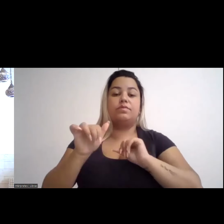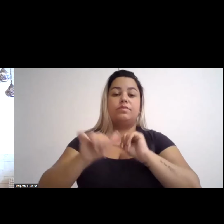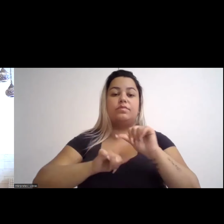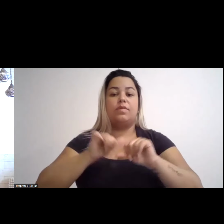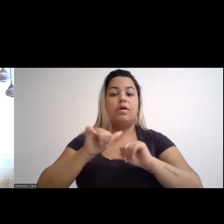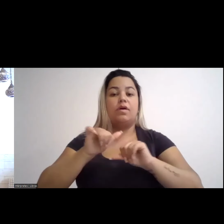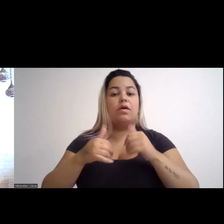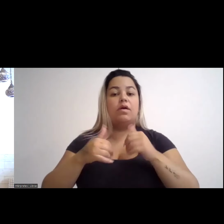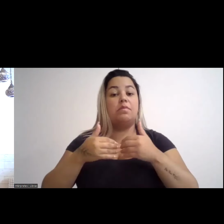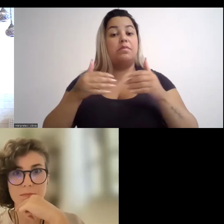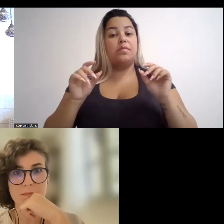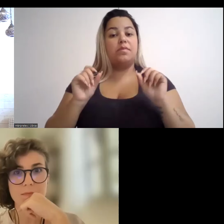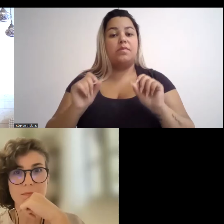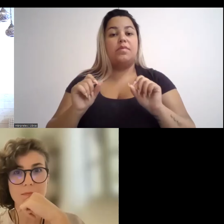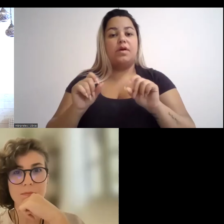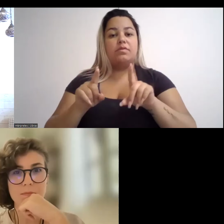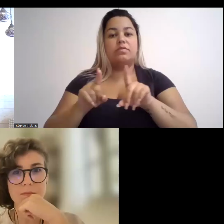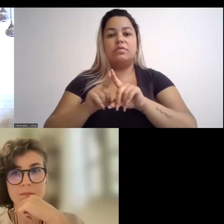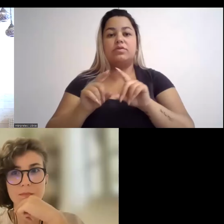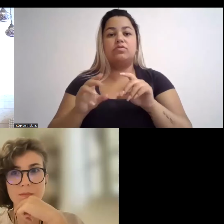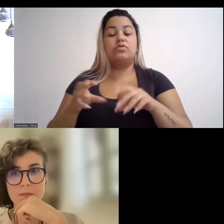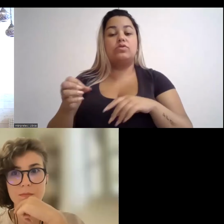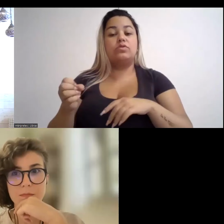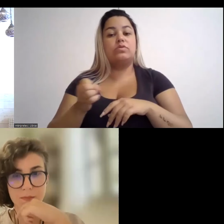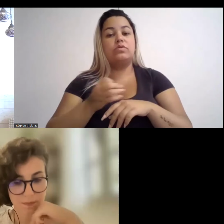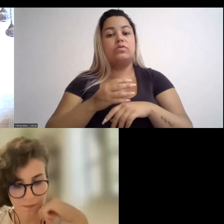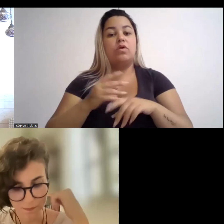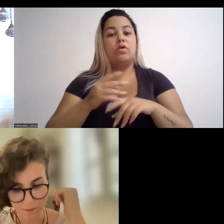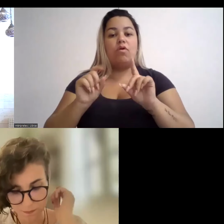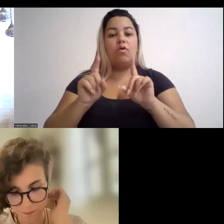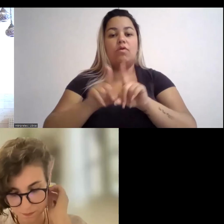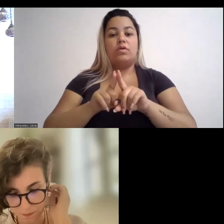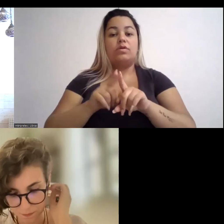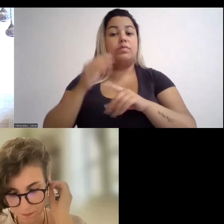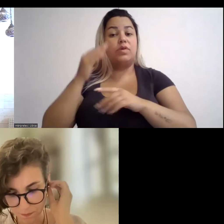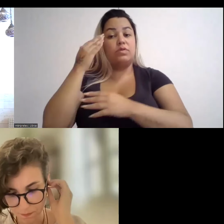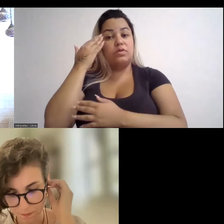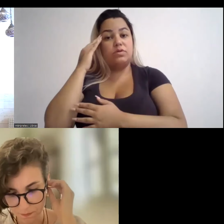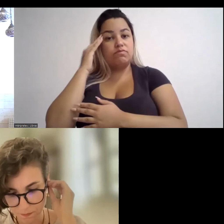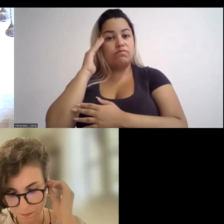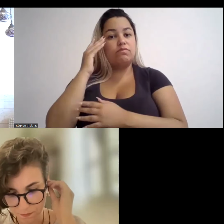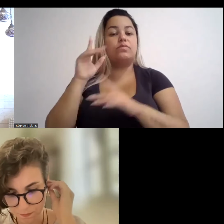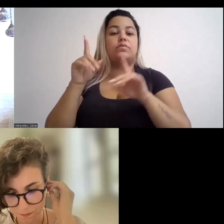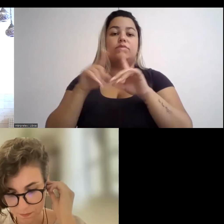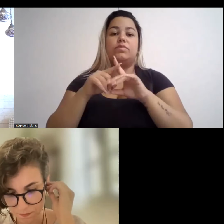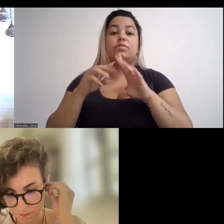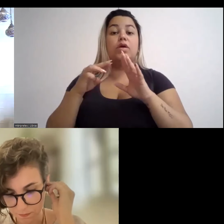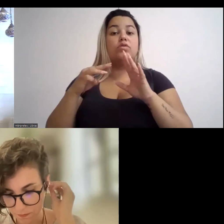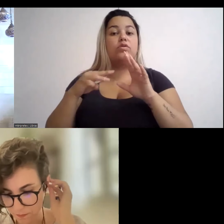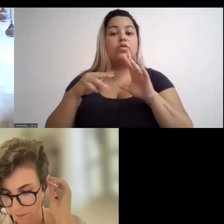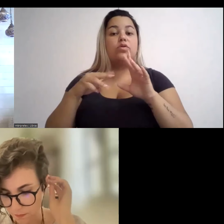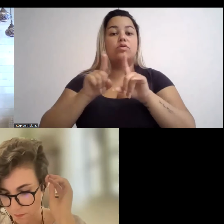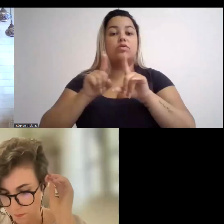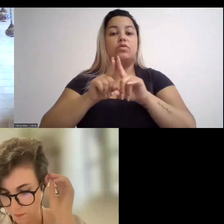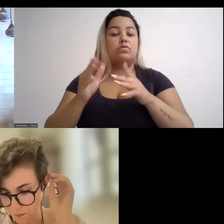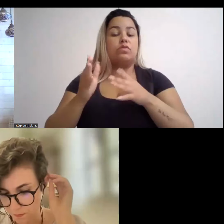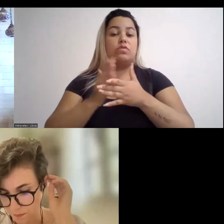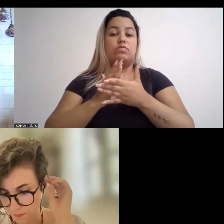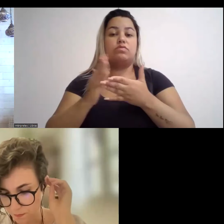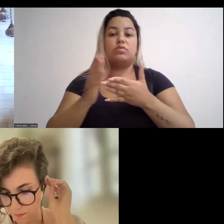aberta, não é? À introdução de novos produtos, à compreensão de novos métodos de produção, de novas formas de